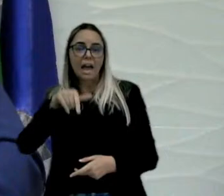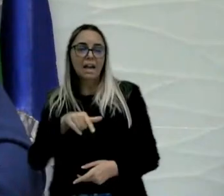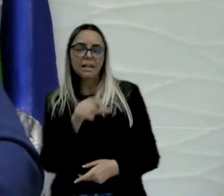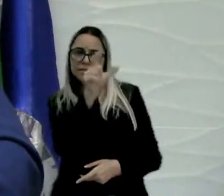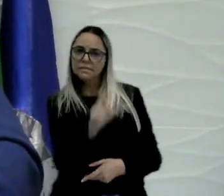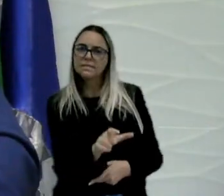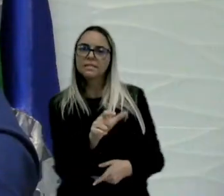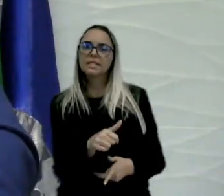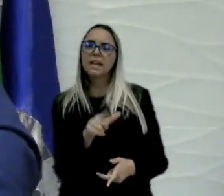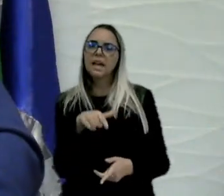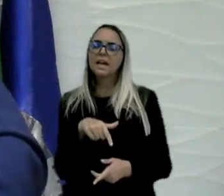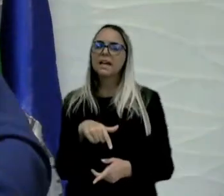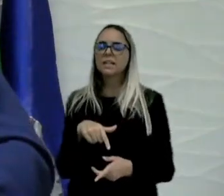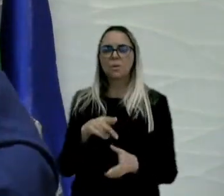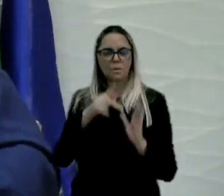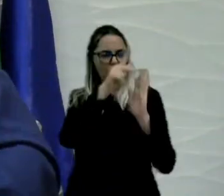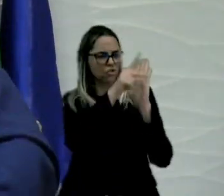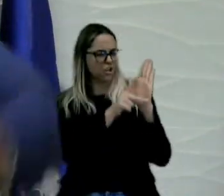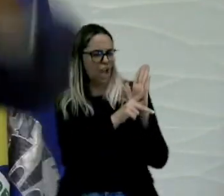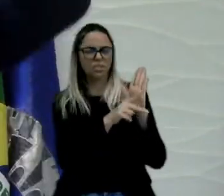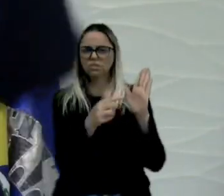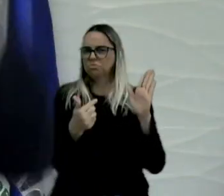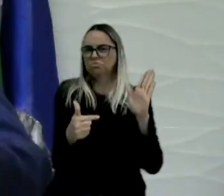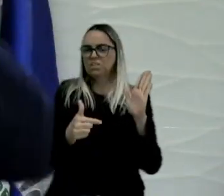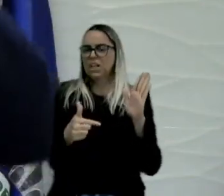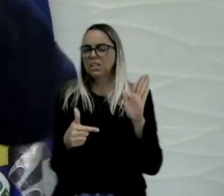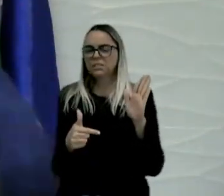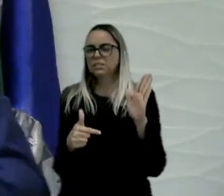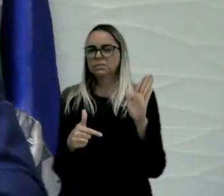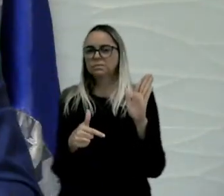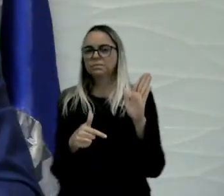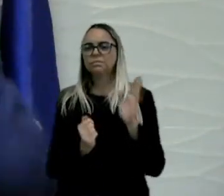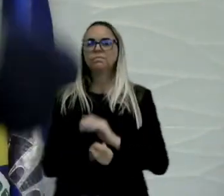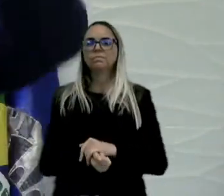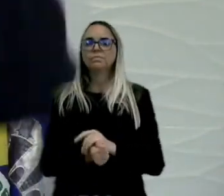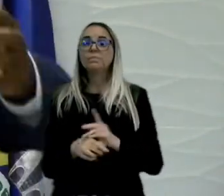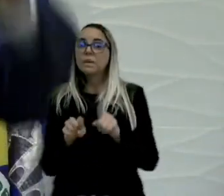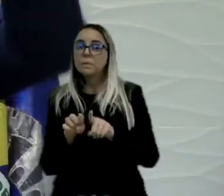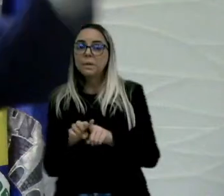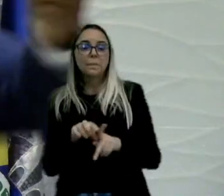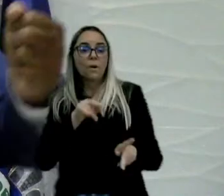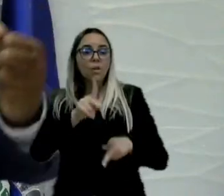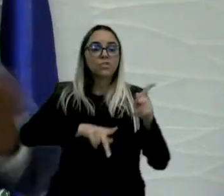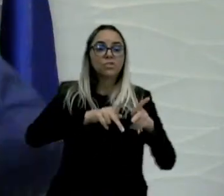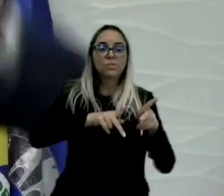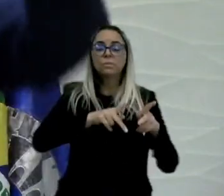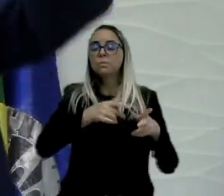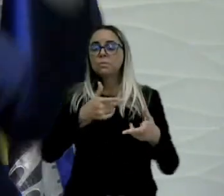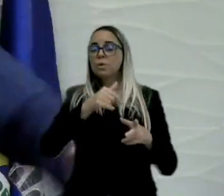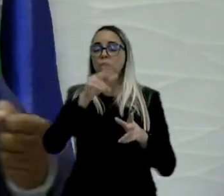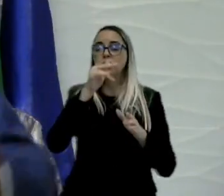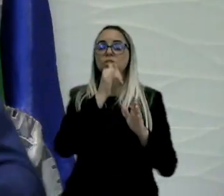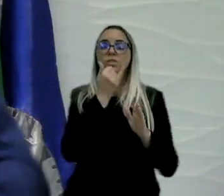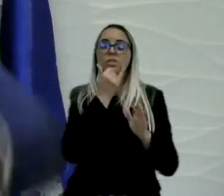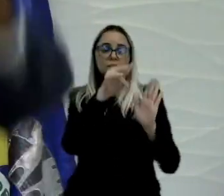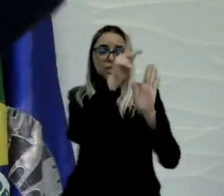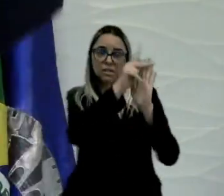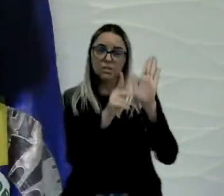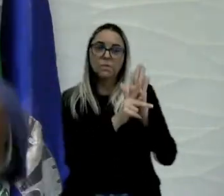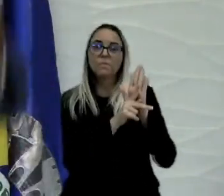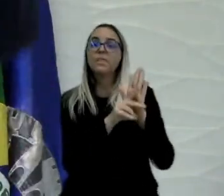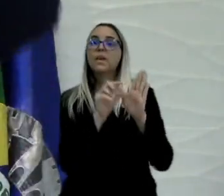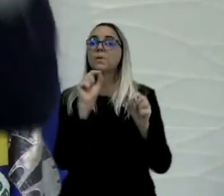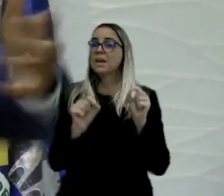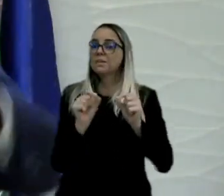candidato que não tem projeto o projeto deles é comprar os outros é tem o dinheiro